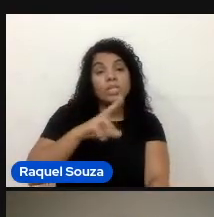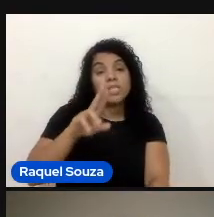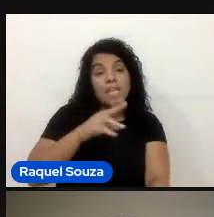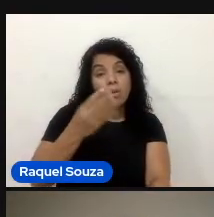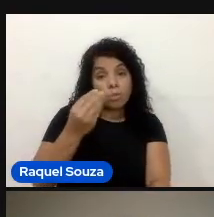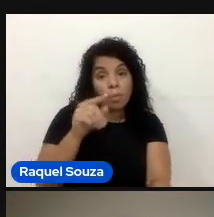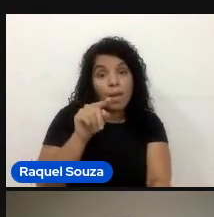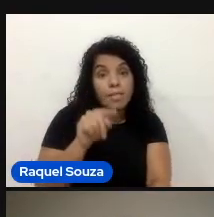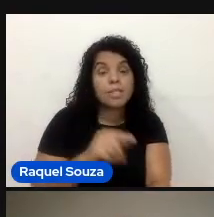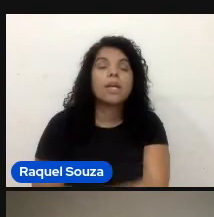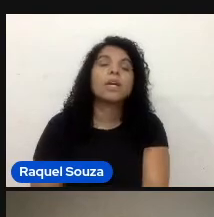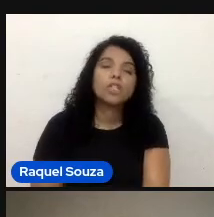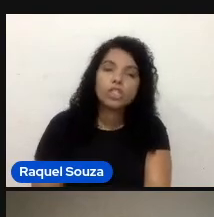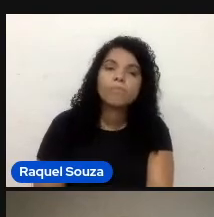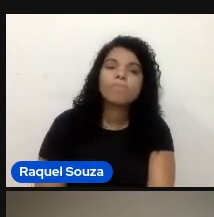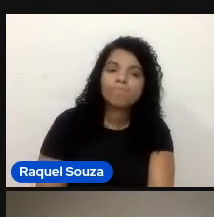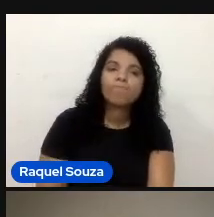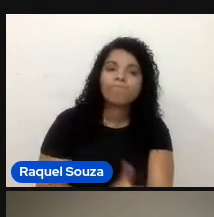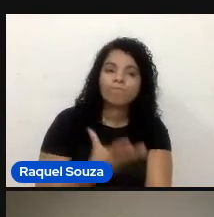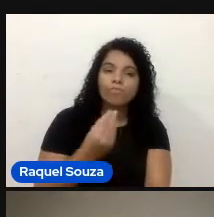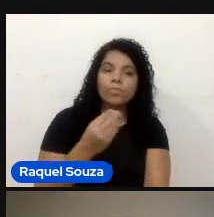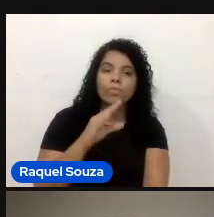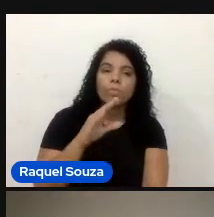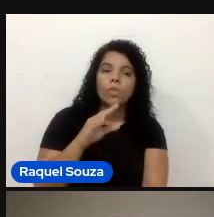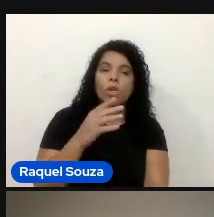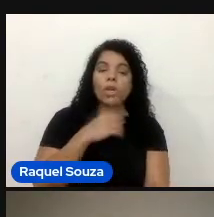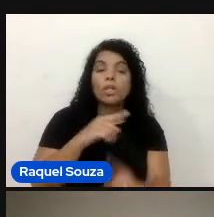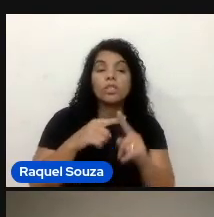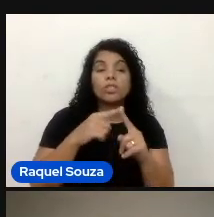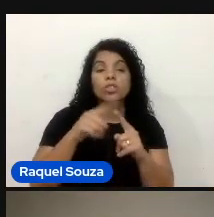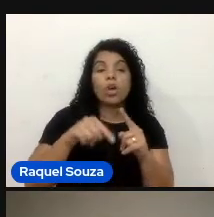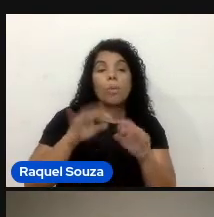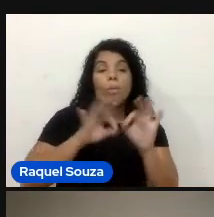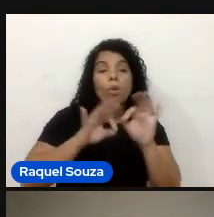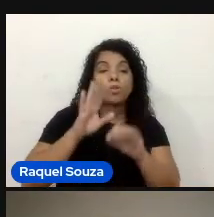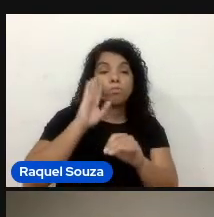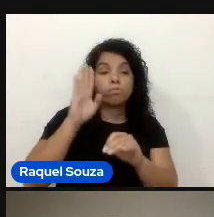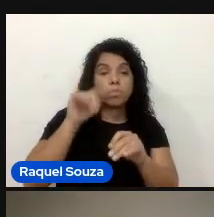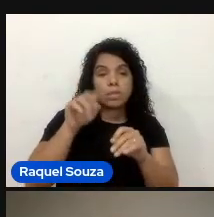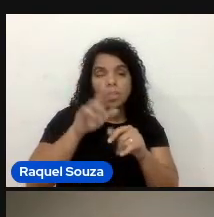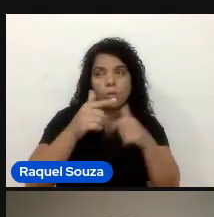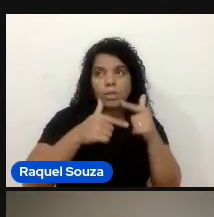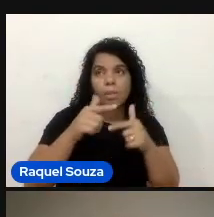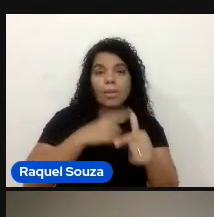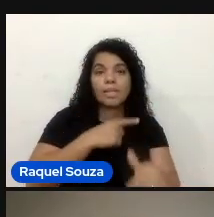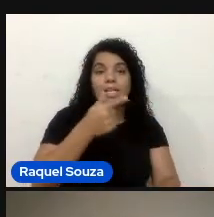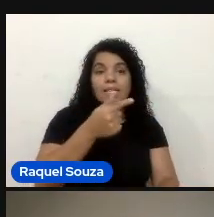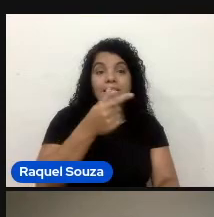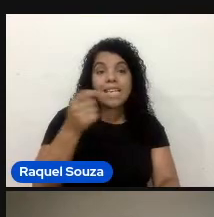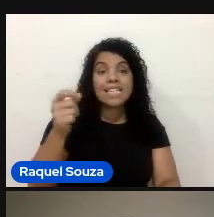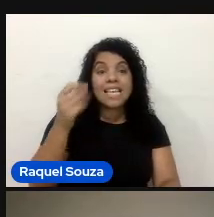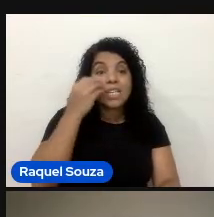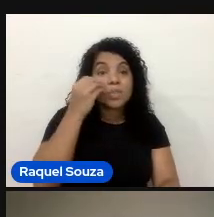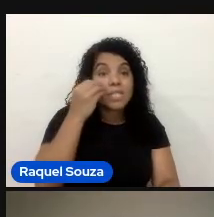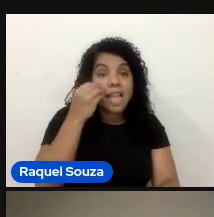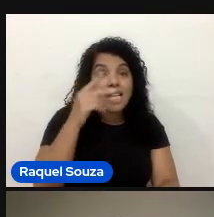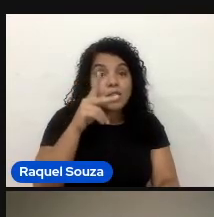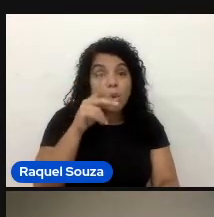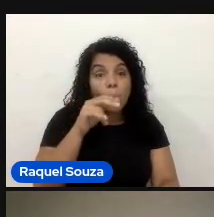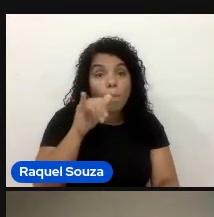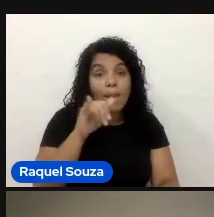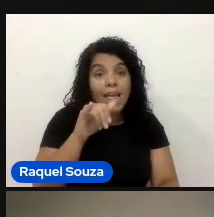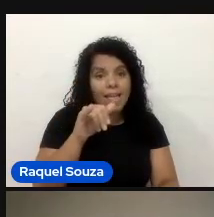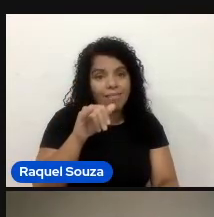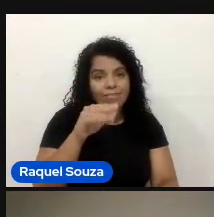bastante, assim, em larga escala. Só o projeto principal que eu trabalho tem 700 testes com o Playwright, mais do que isso,